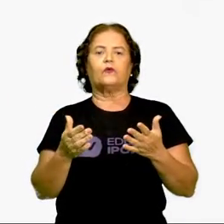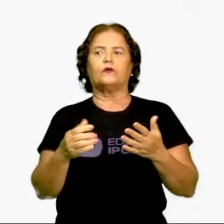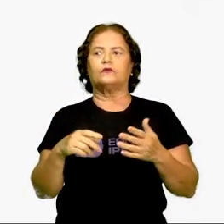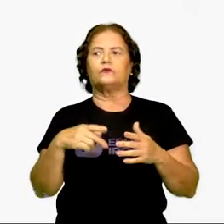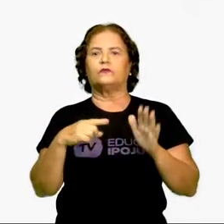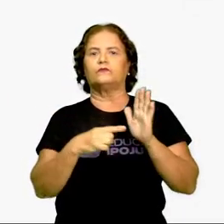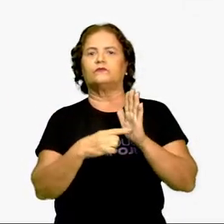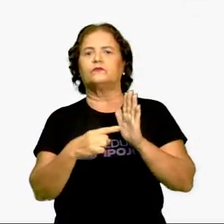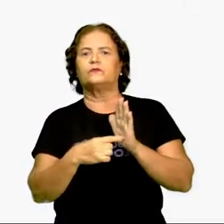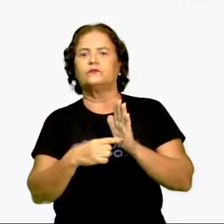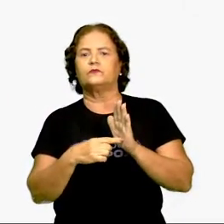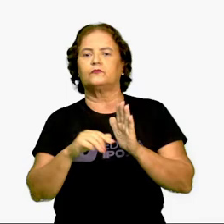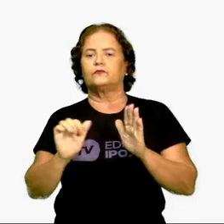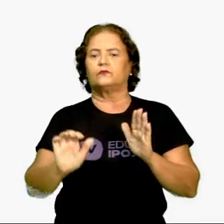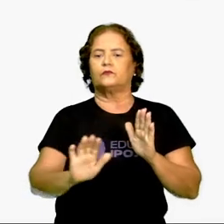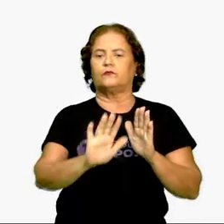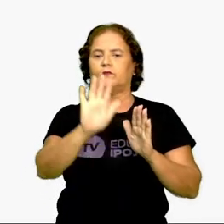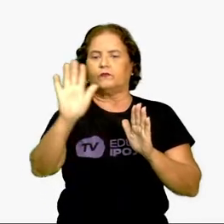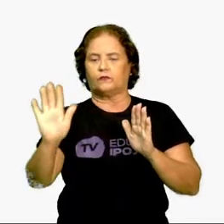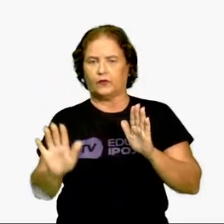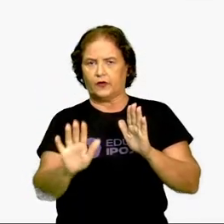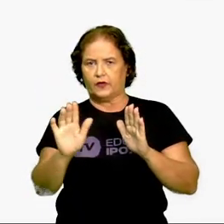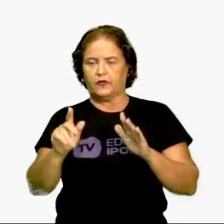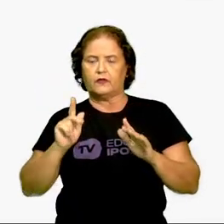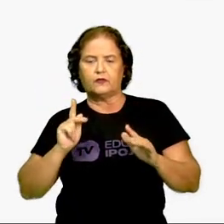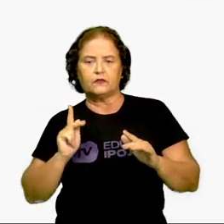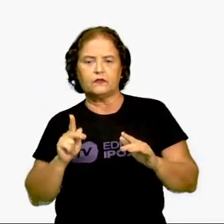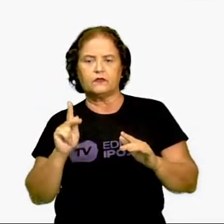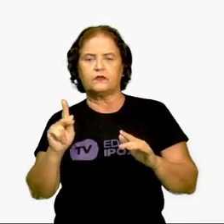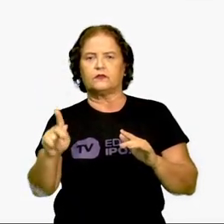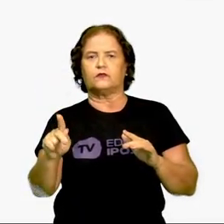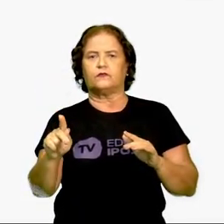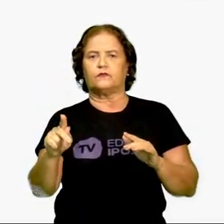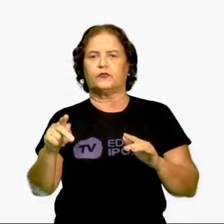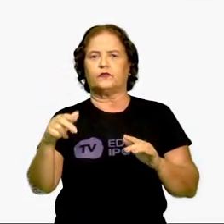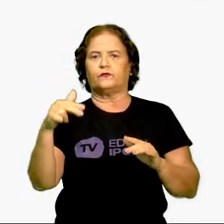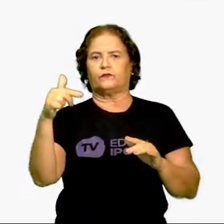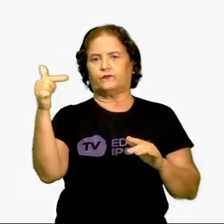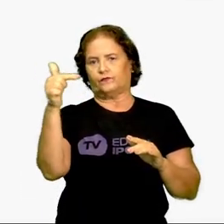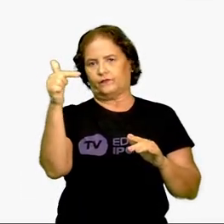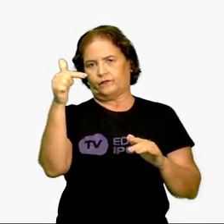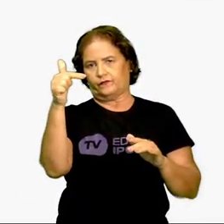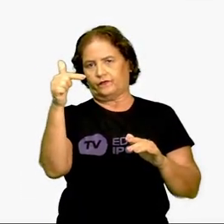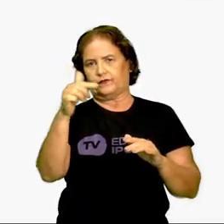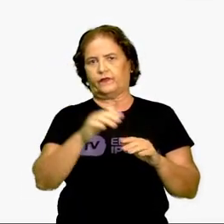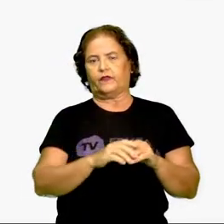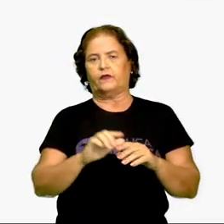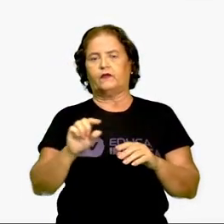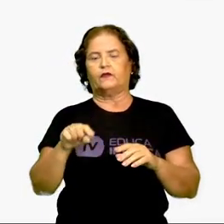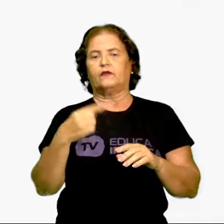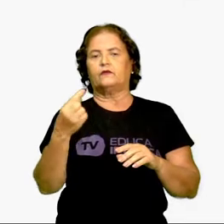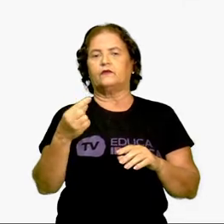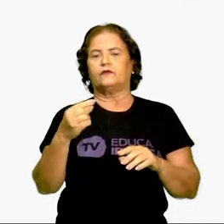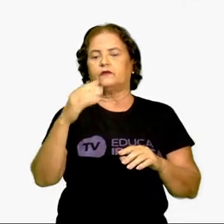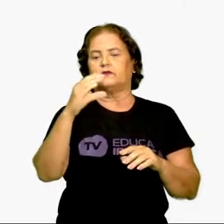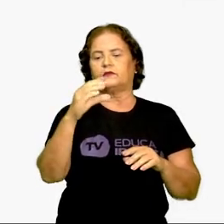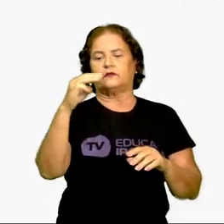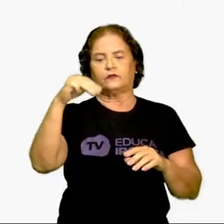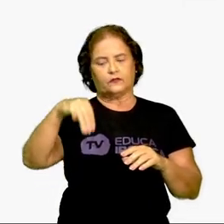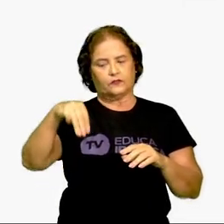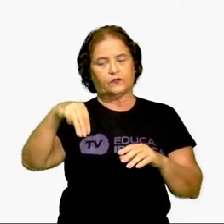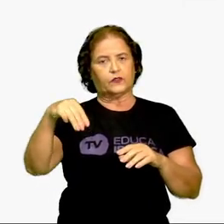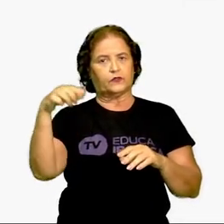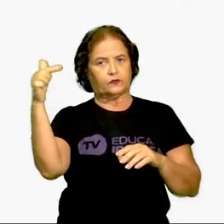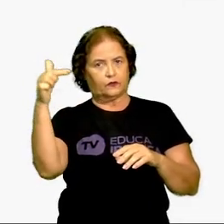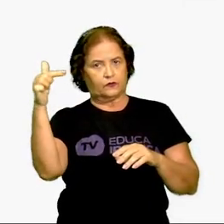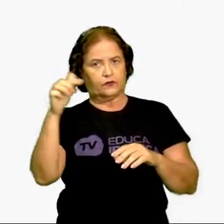as unidades de medidas ficarão sempre ao quadrado. Se eu usar centímetros, centímetros quadrados, quilômetros,